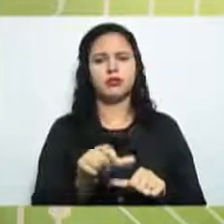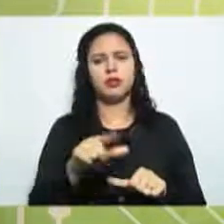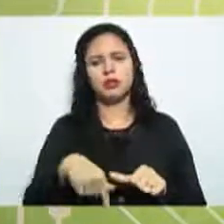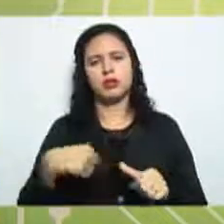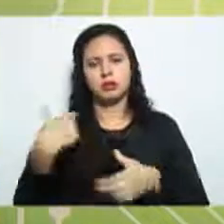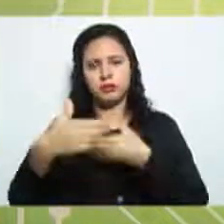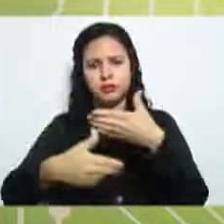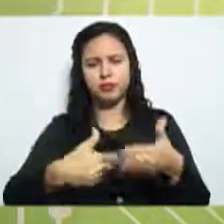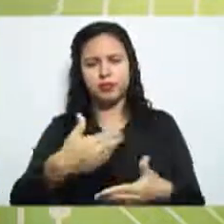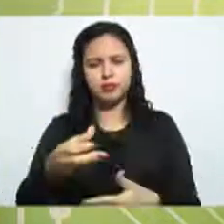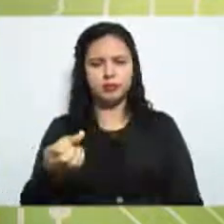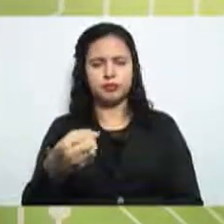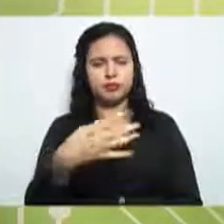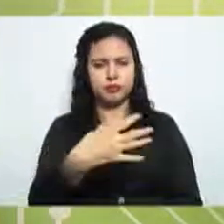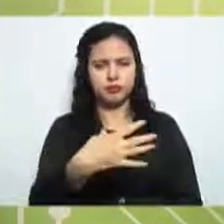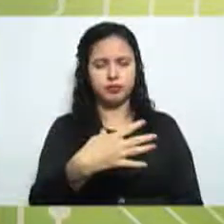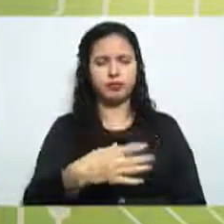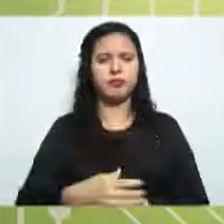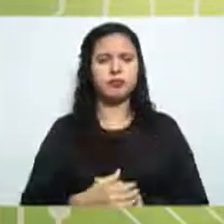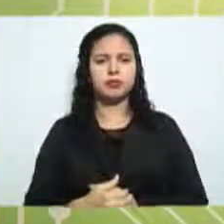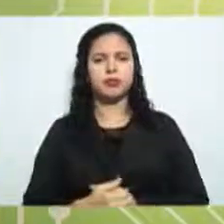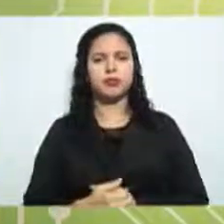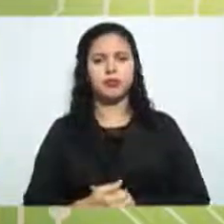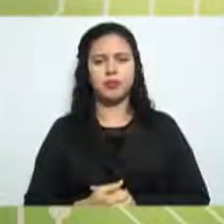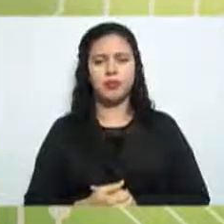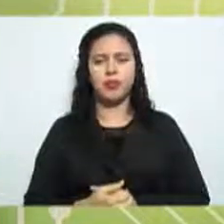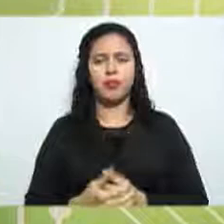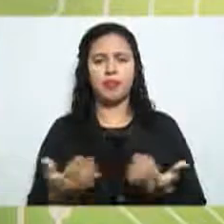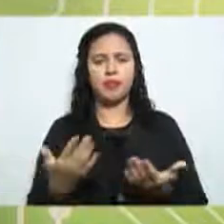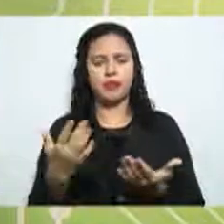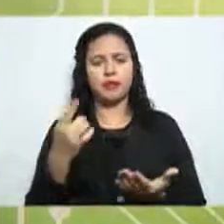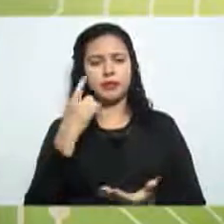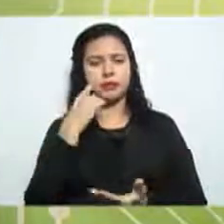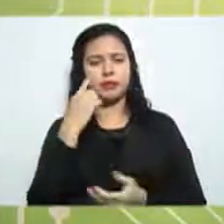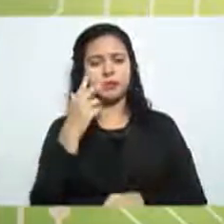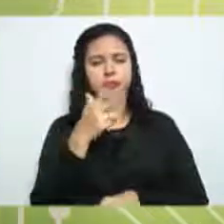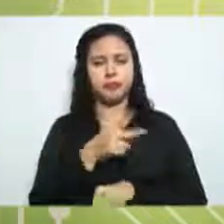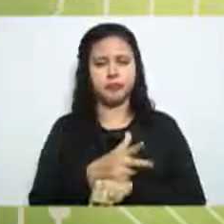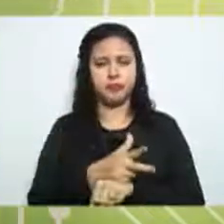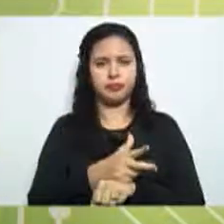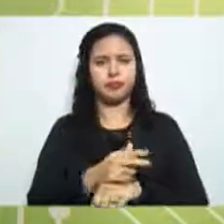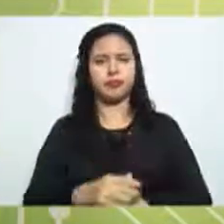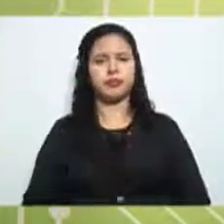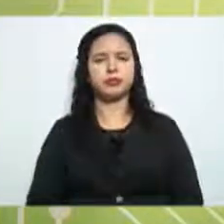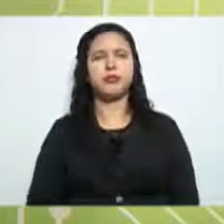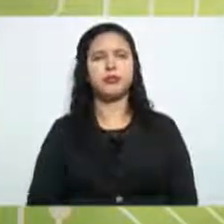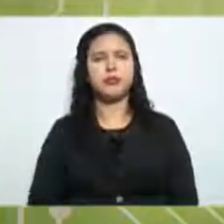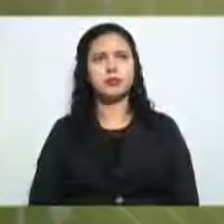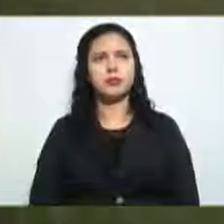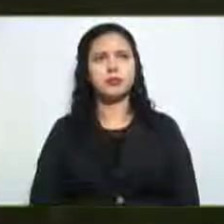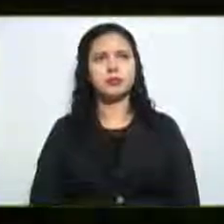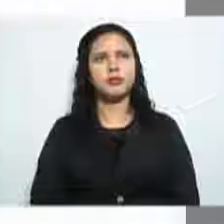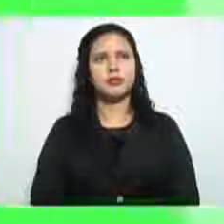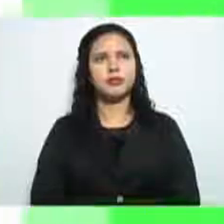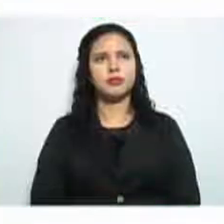de modernização da Revolução Verde. Para ilustrar isso, a gente preparou um outro material para você.